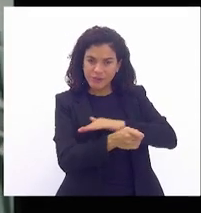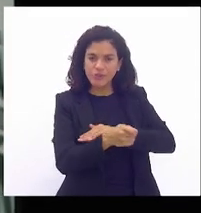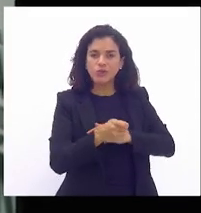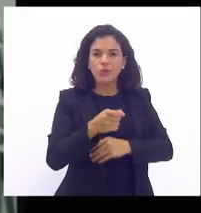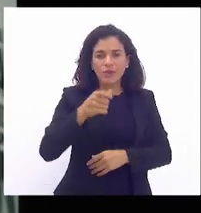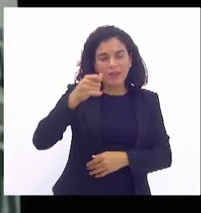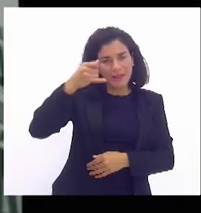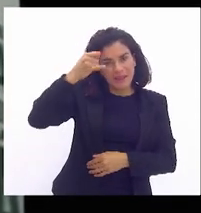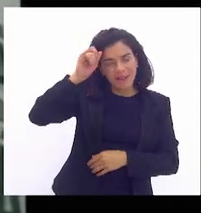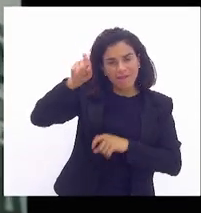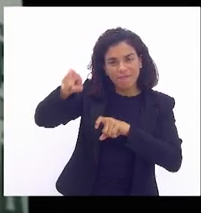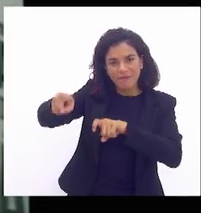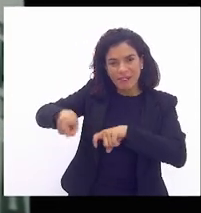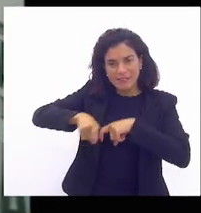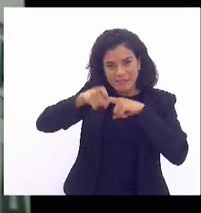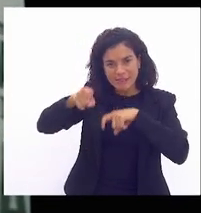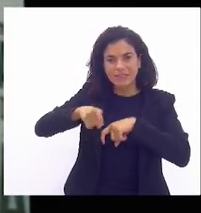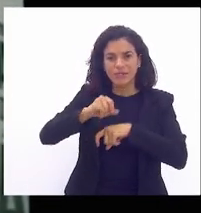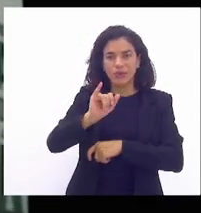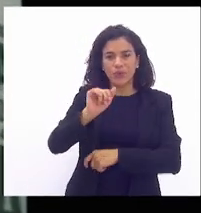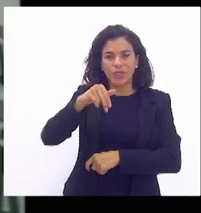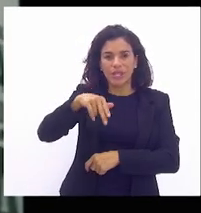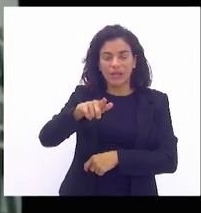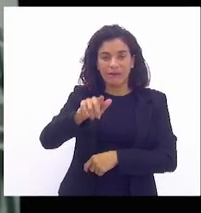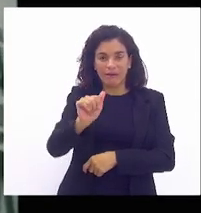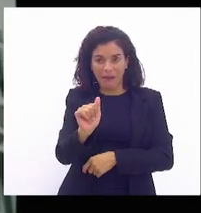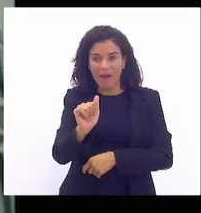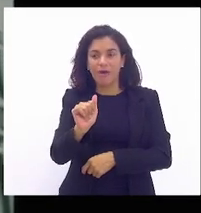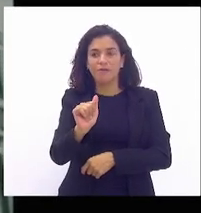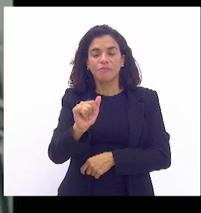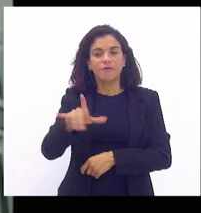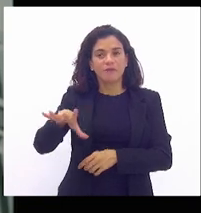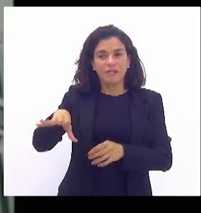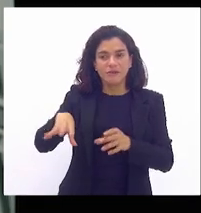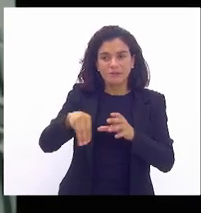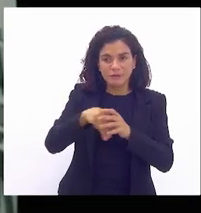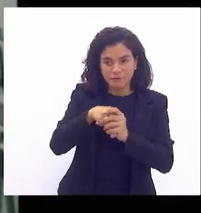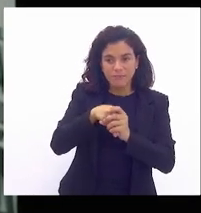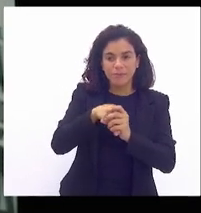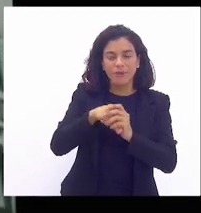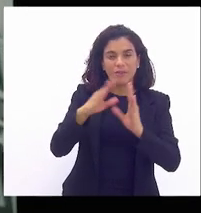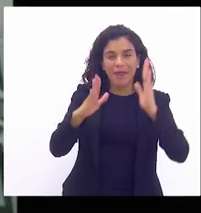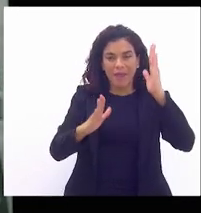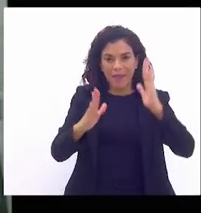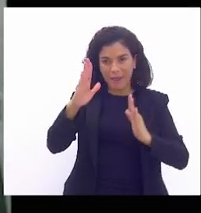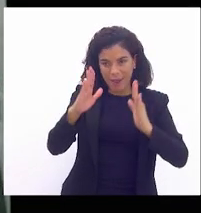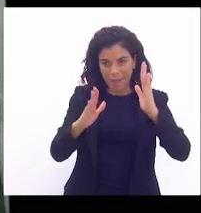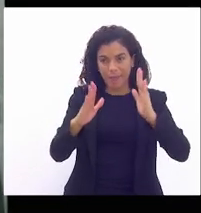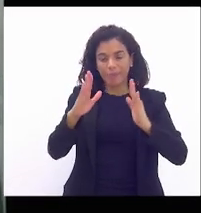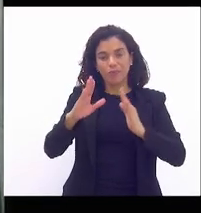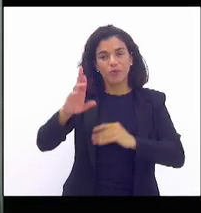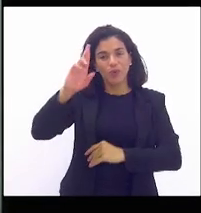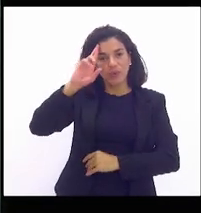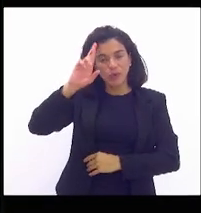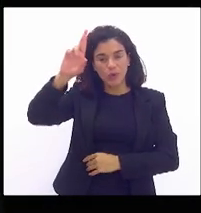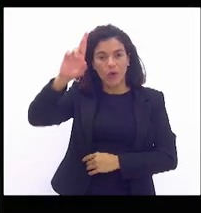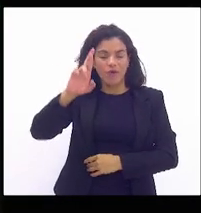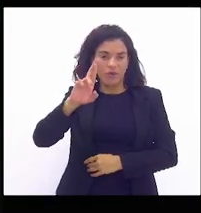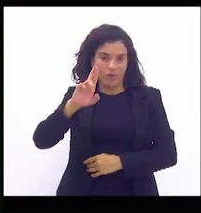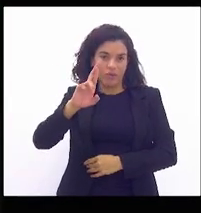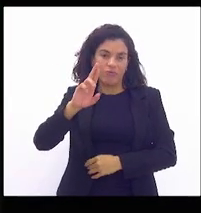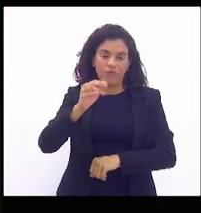Ingá, fazendo uma trilha de bike park conforme foi solicitação à época dos governantes de Volta